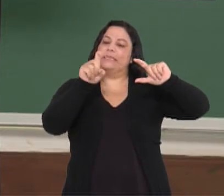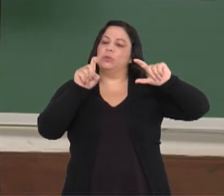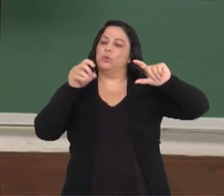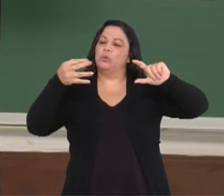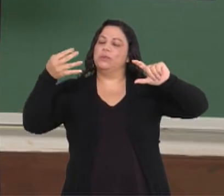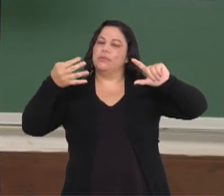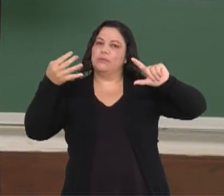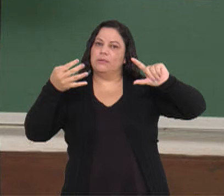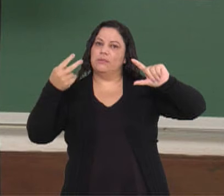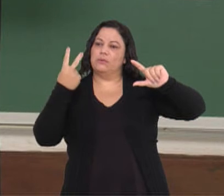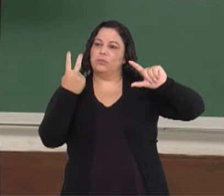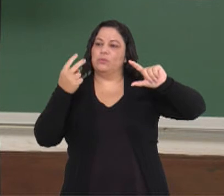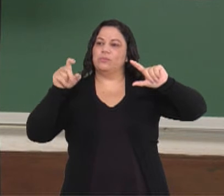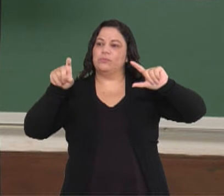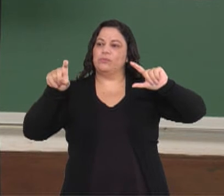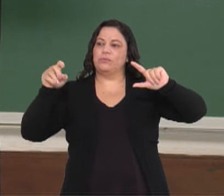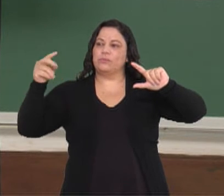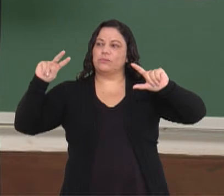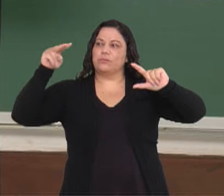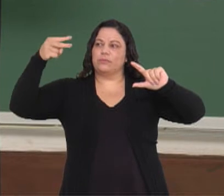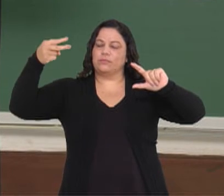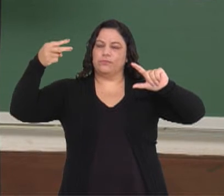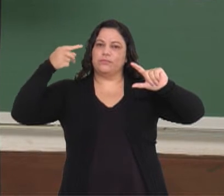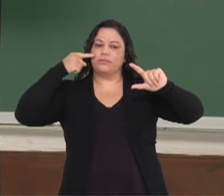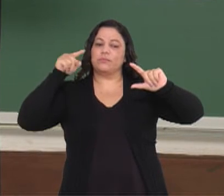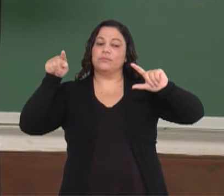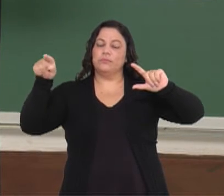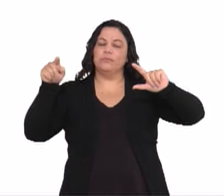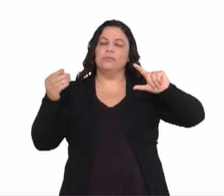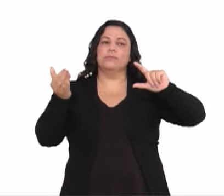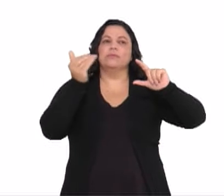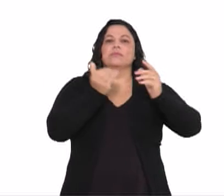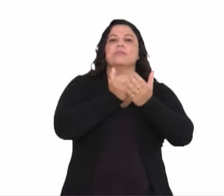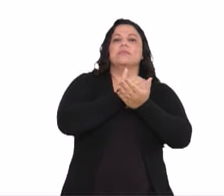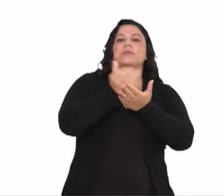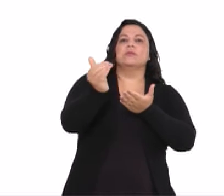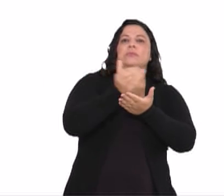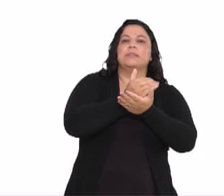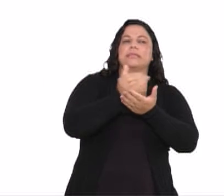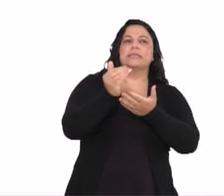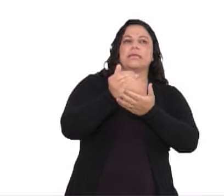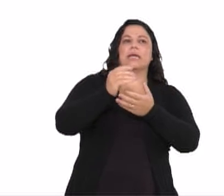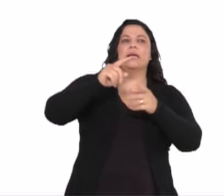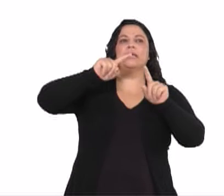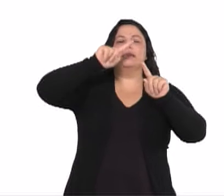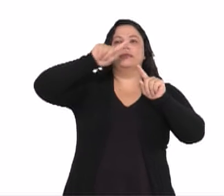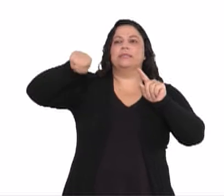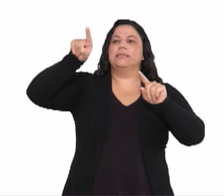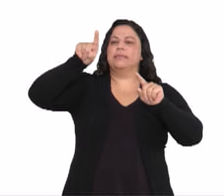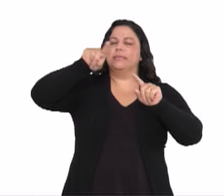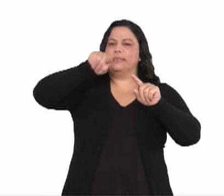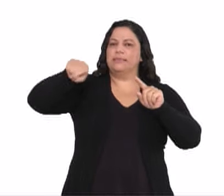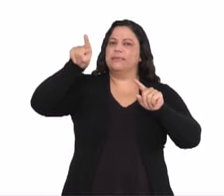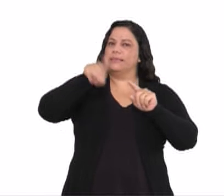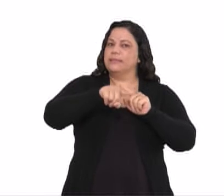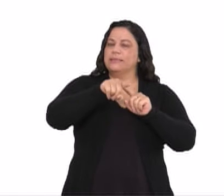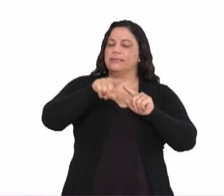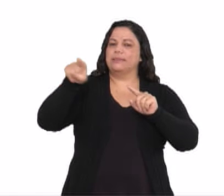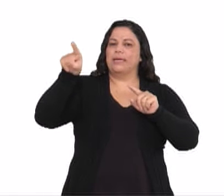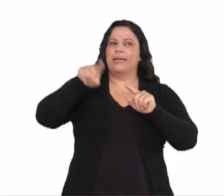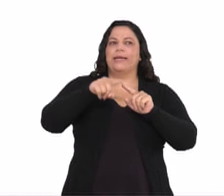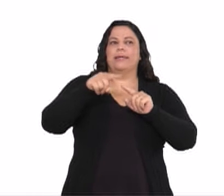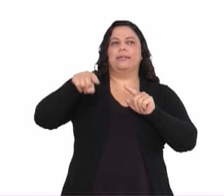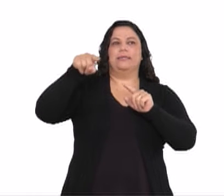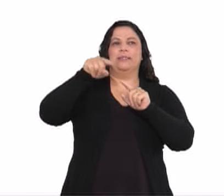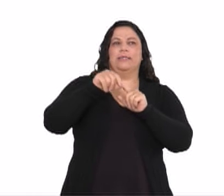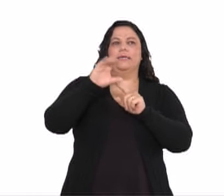porque ele é o primeiro que eu olho para fazer a divisão. Então, para iniciar a divisão, nosso objetivo é cancelar os coeficientes de cada expoente para diminuir o grau do